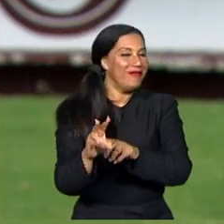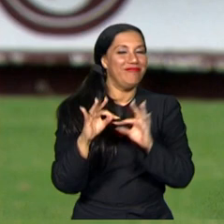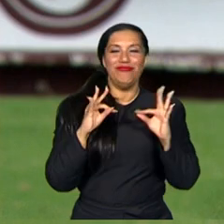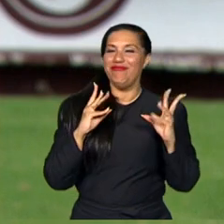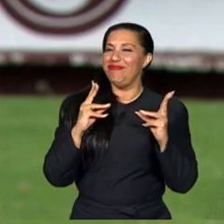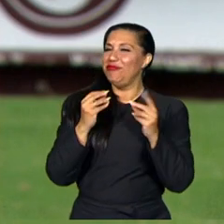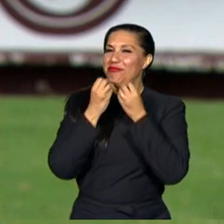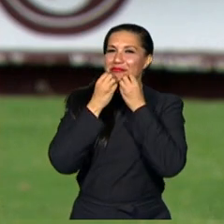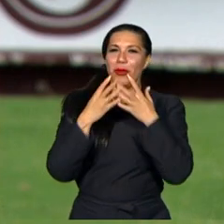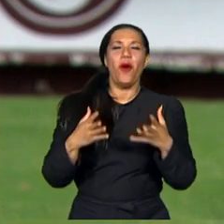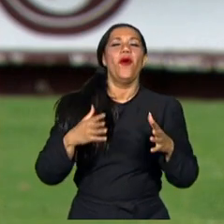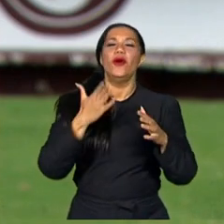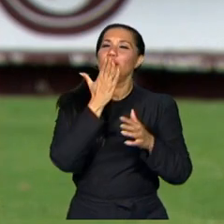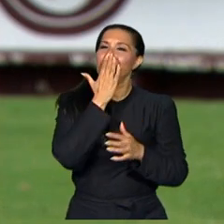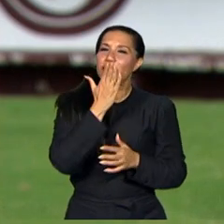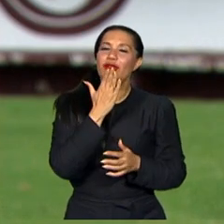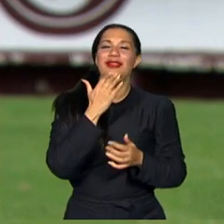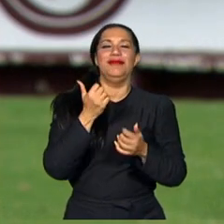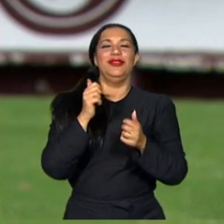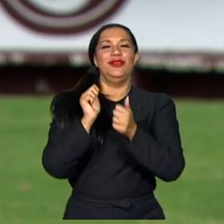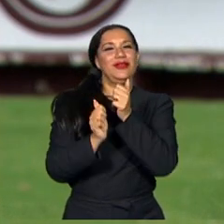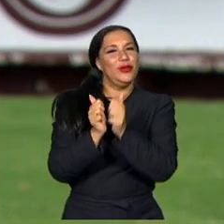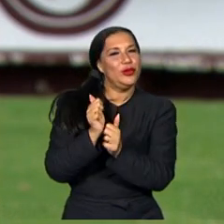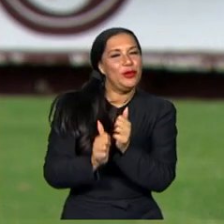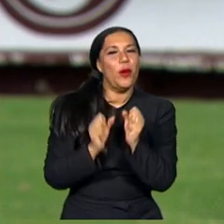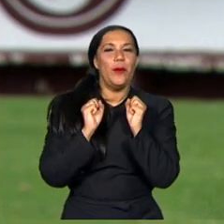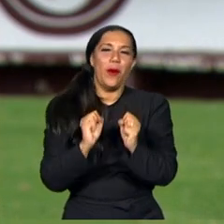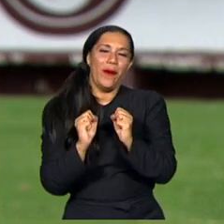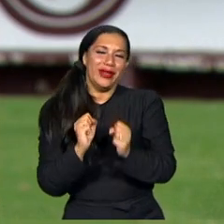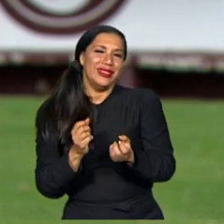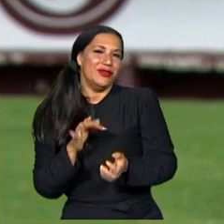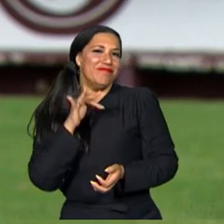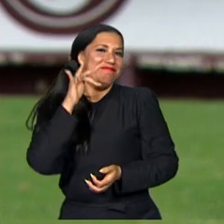para se tornar um clube assim,